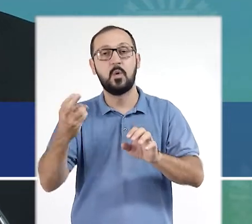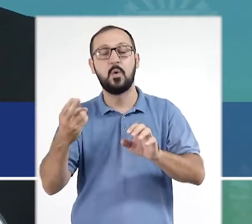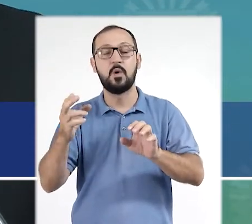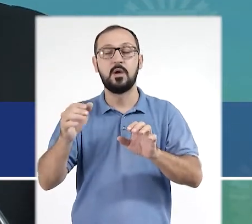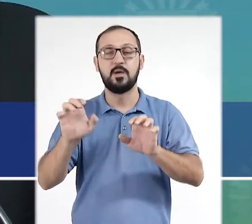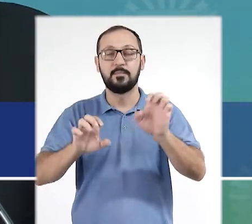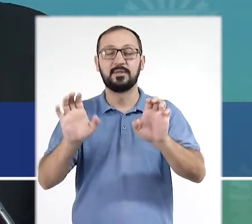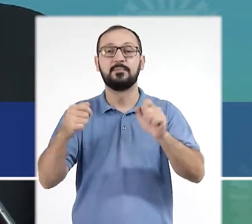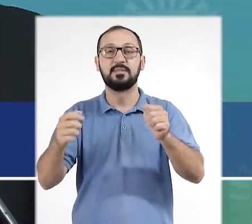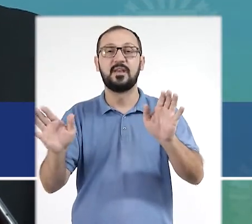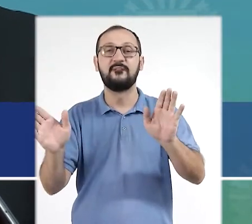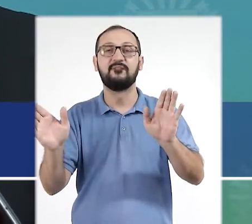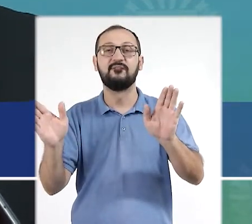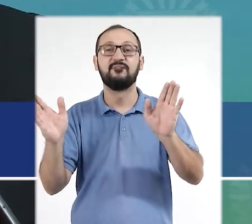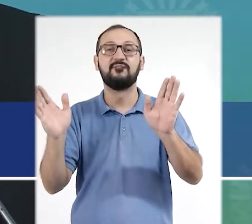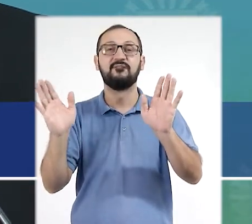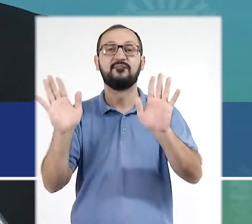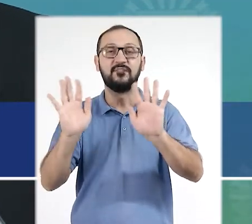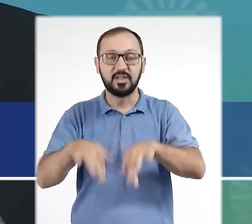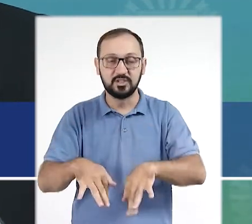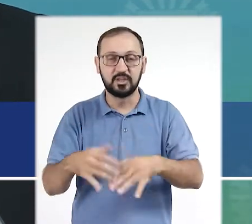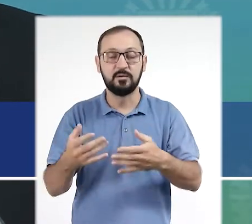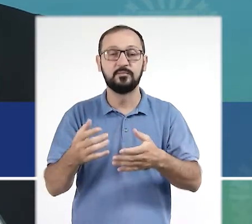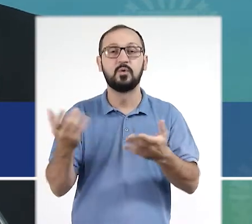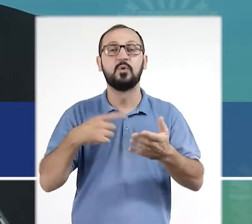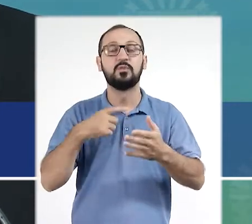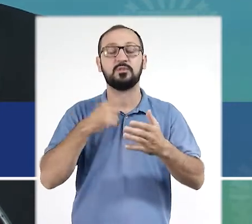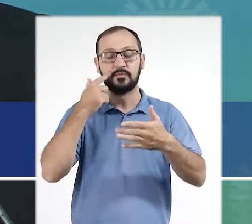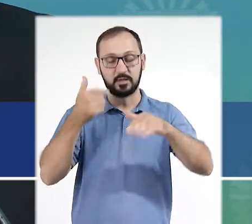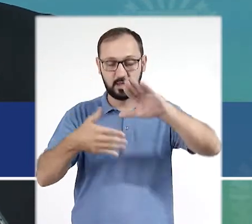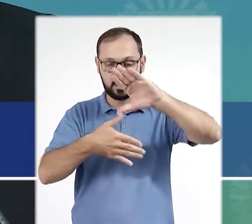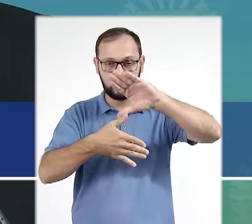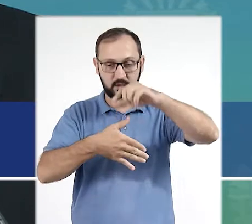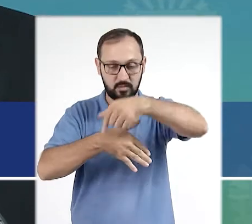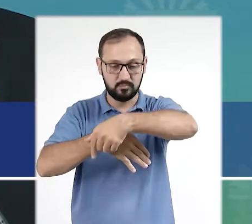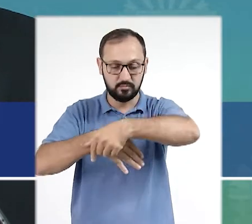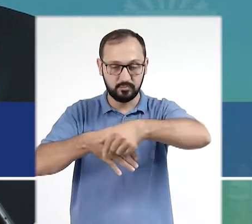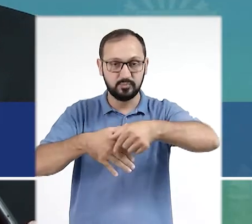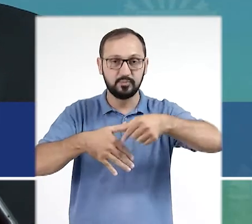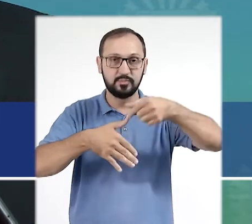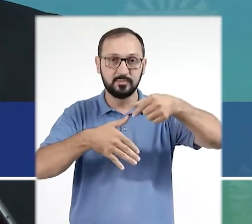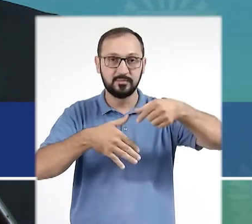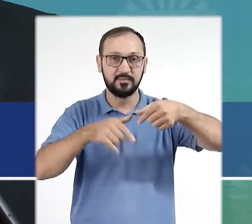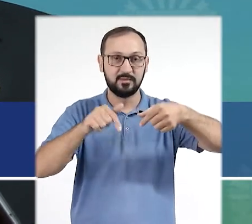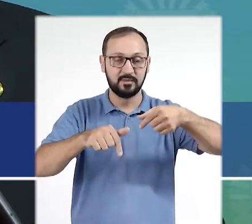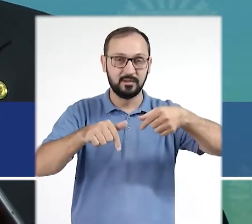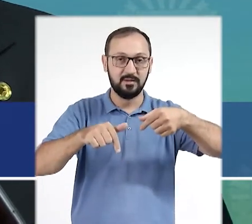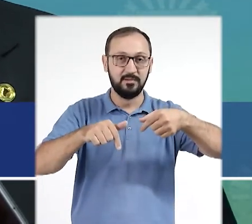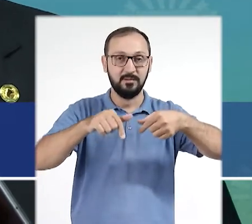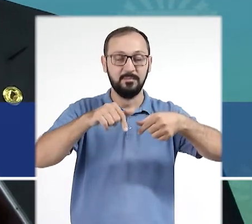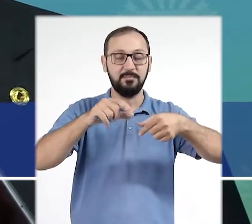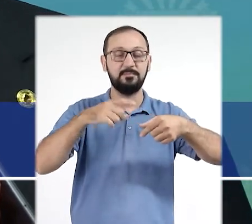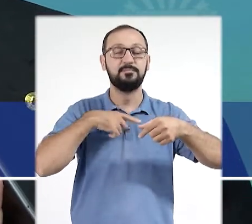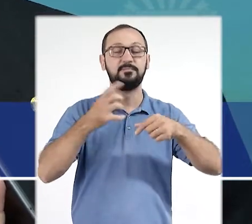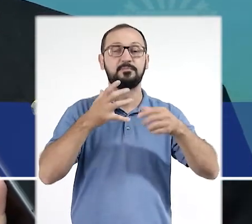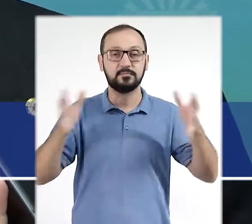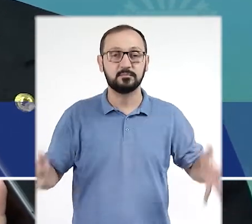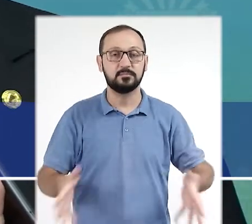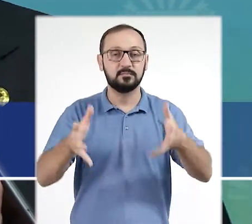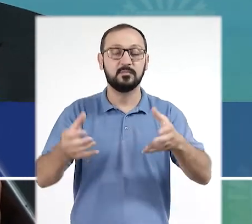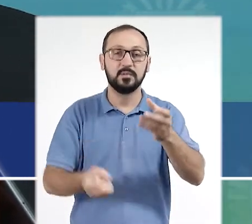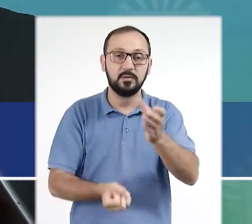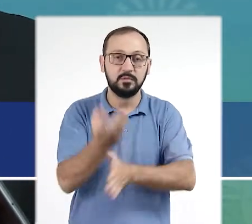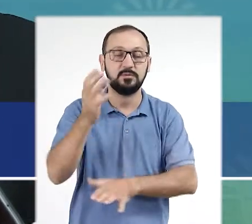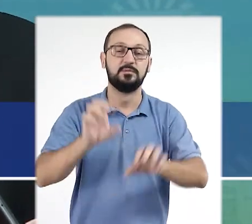empresa, fechar uma empresa. E com a rota bioceânica que nós vamos ter aqui, quer dizer, nós queremos incentivar